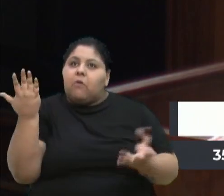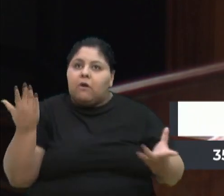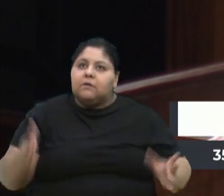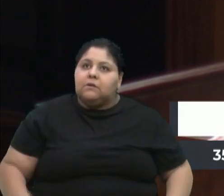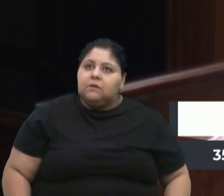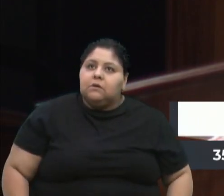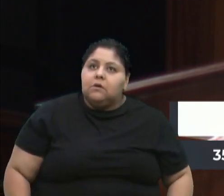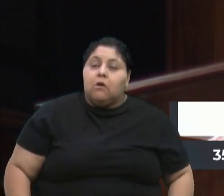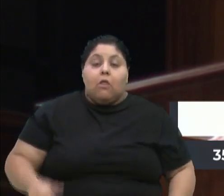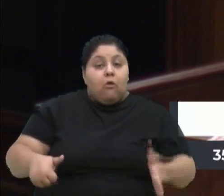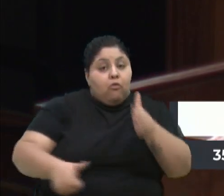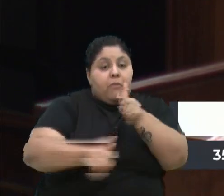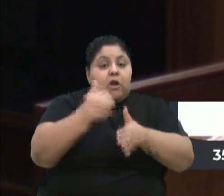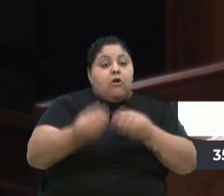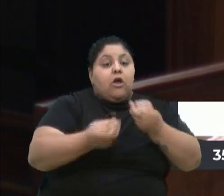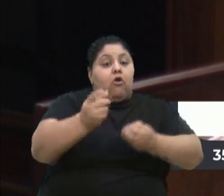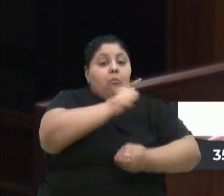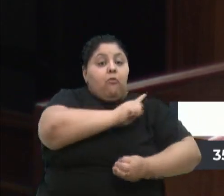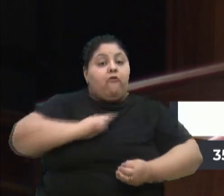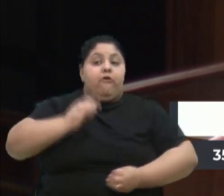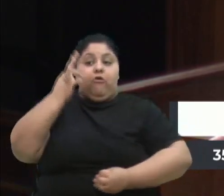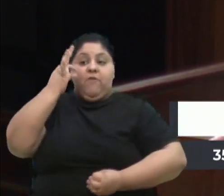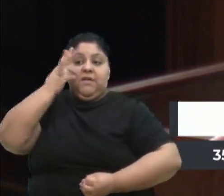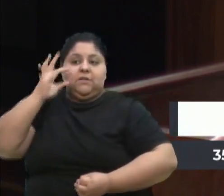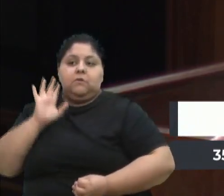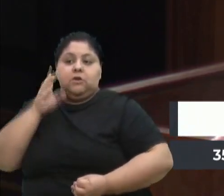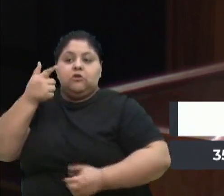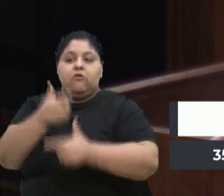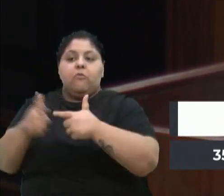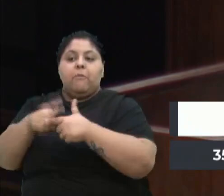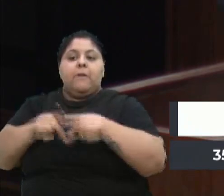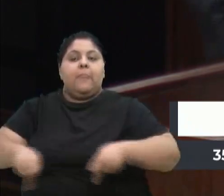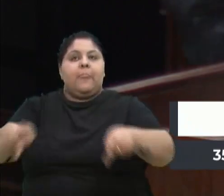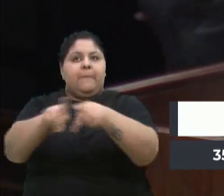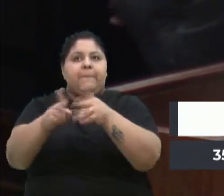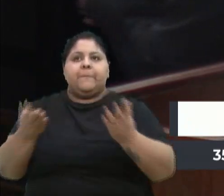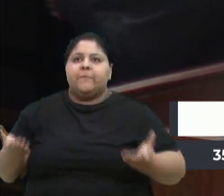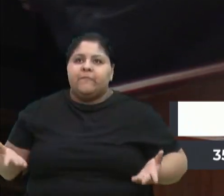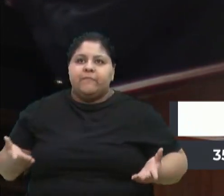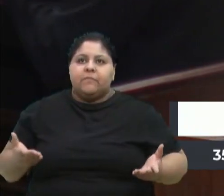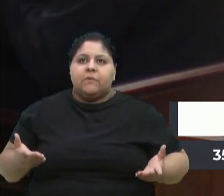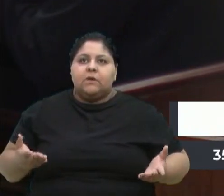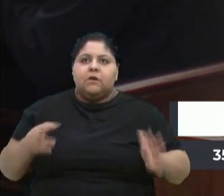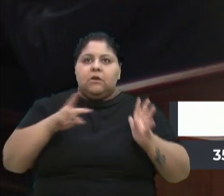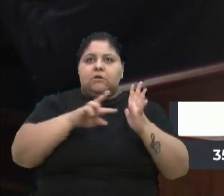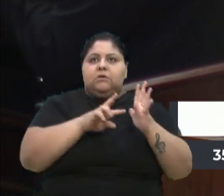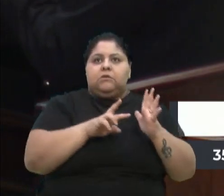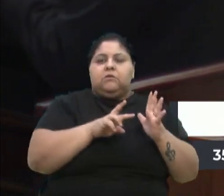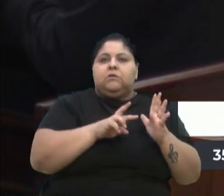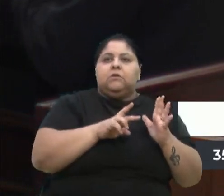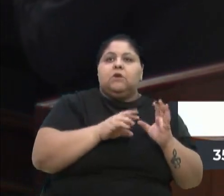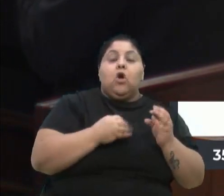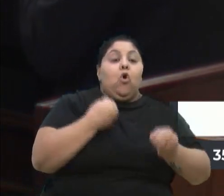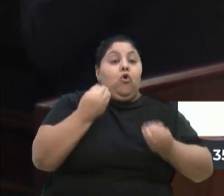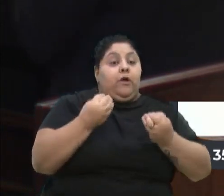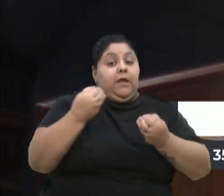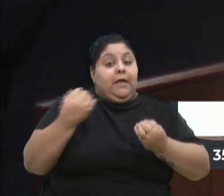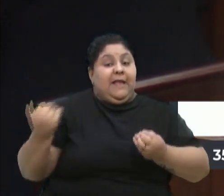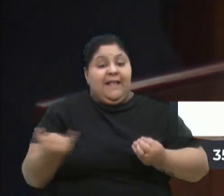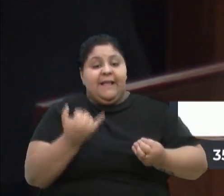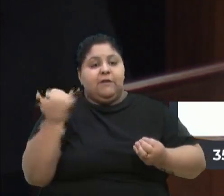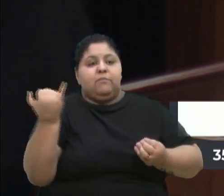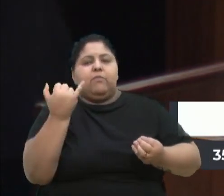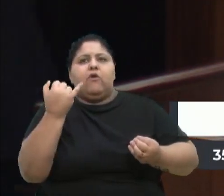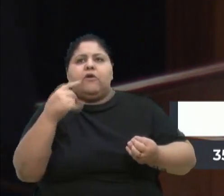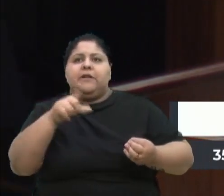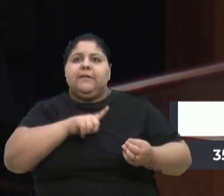população. É a mesma coisa, não importa tirar uma foto que a pessoa tirando uma fotinho lá se vacinando. O que importa é que se tivesse vacina